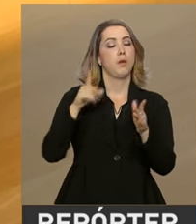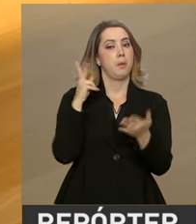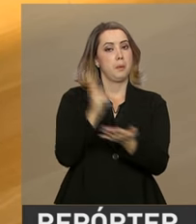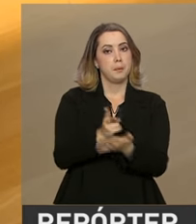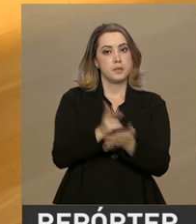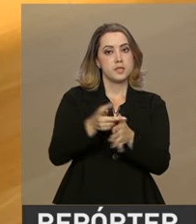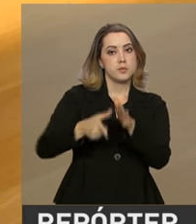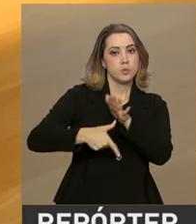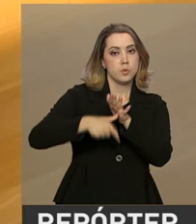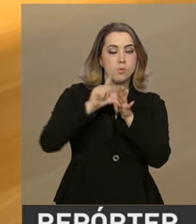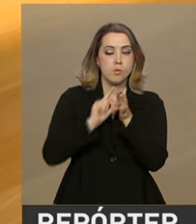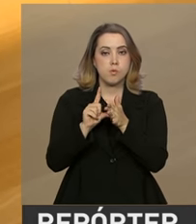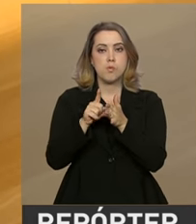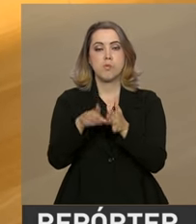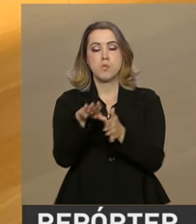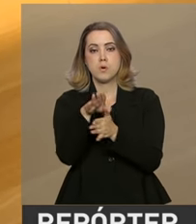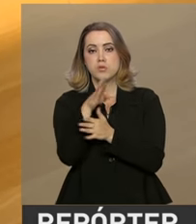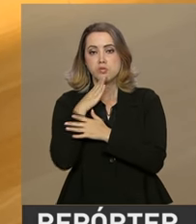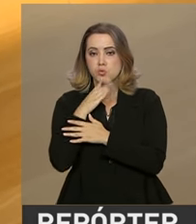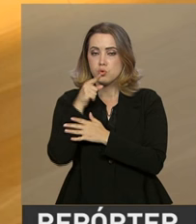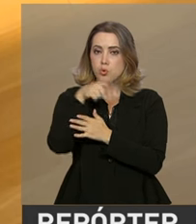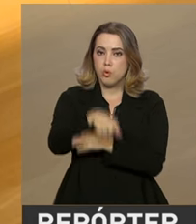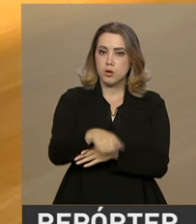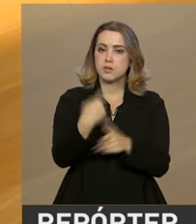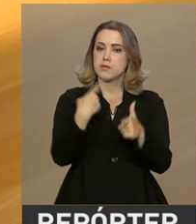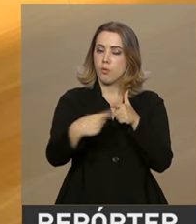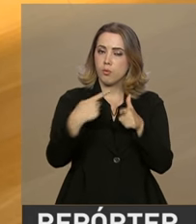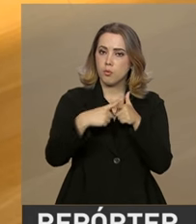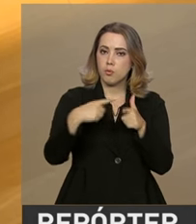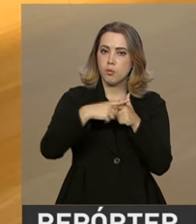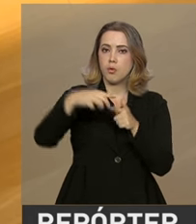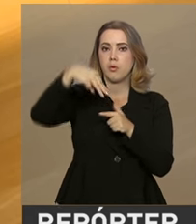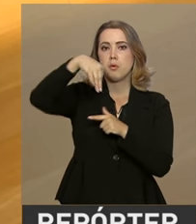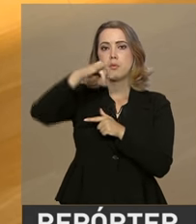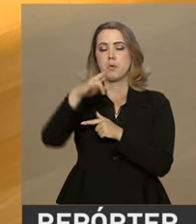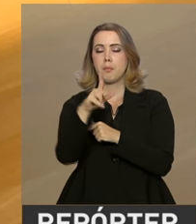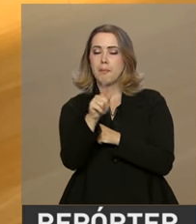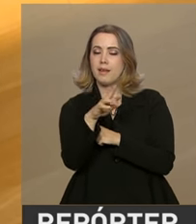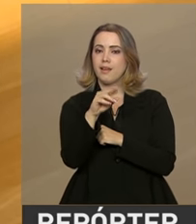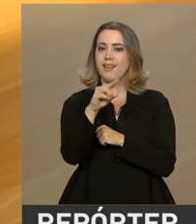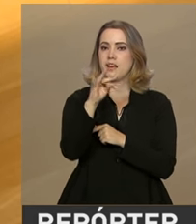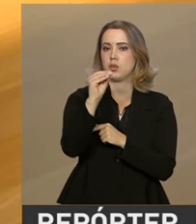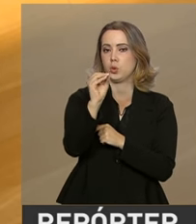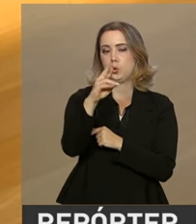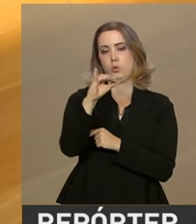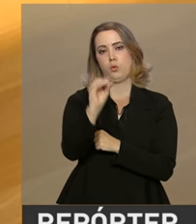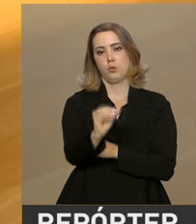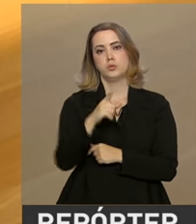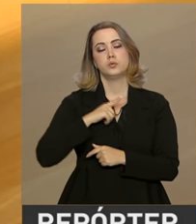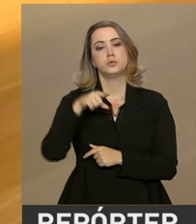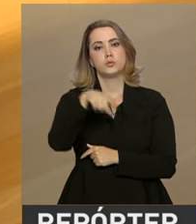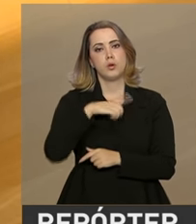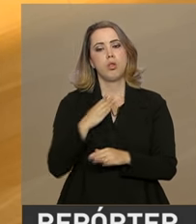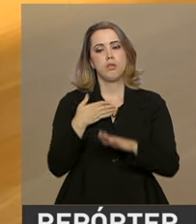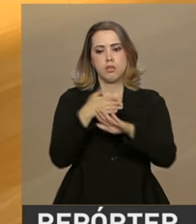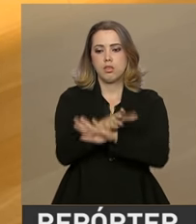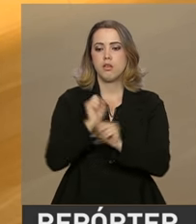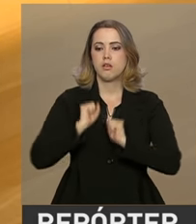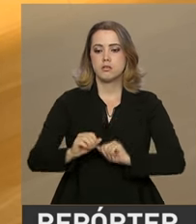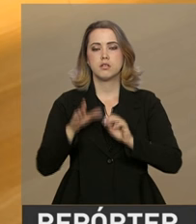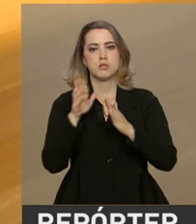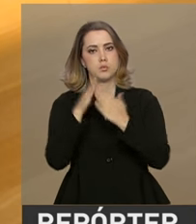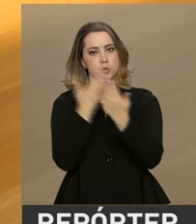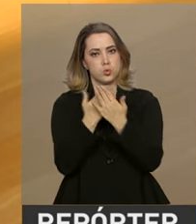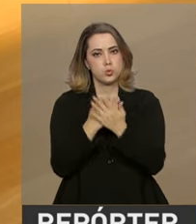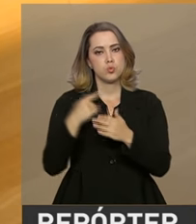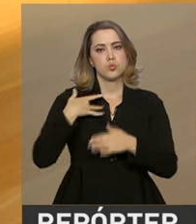condição migratória, os refugiados têm acesso universal a emprego e a serviços públicos de educação e saúde. E